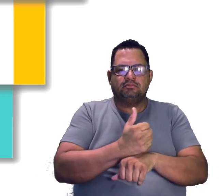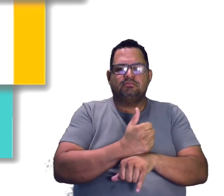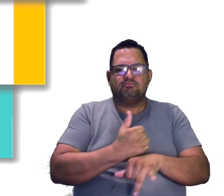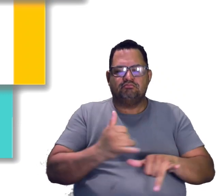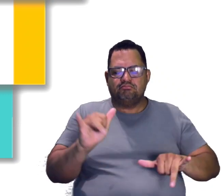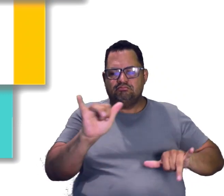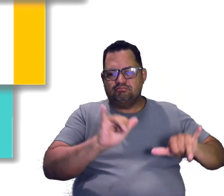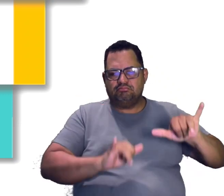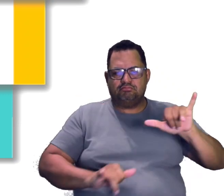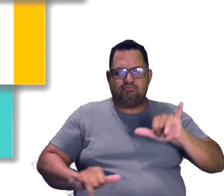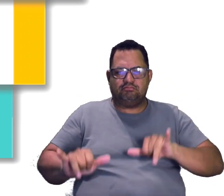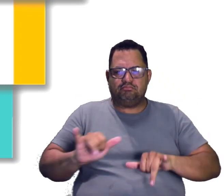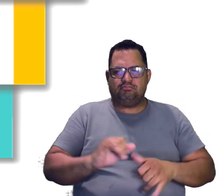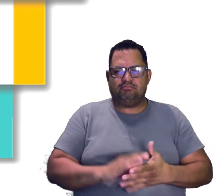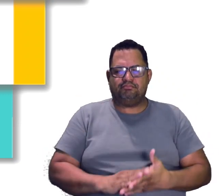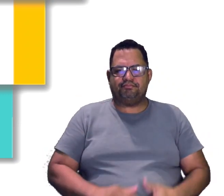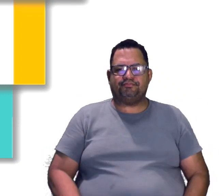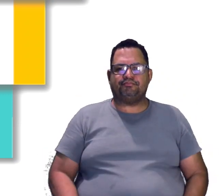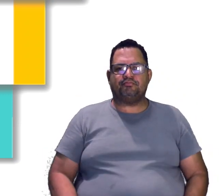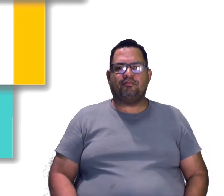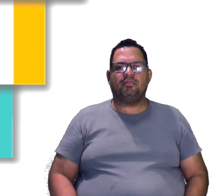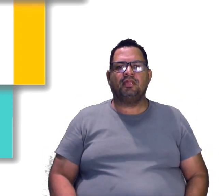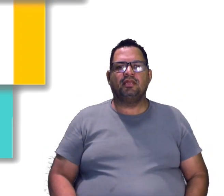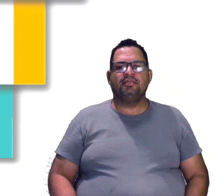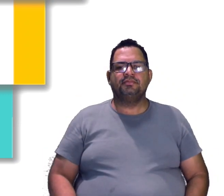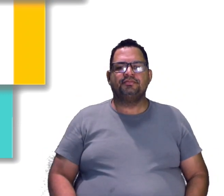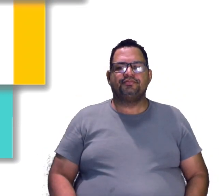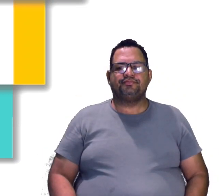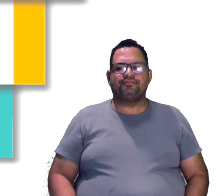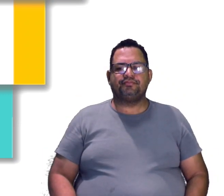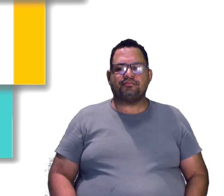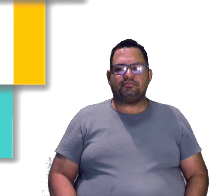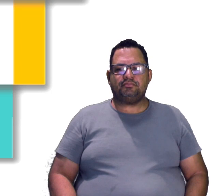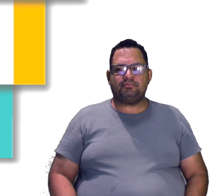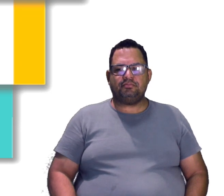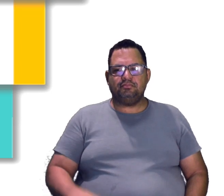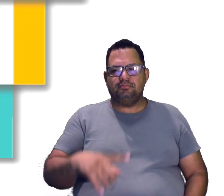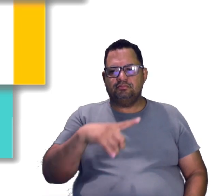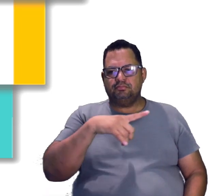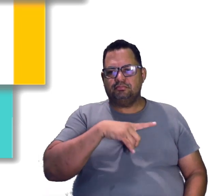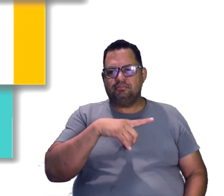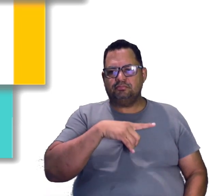Almeida? Perfeitamente. Olha, a química está em todas, hein? Vai que aí a gente tem